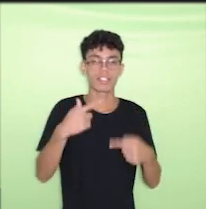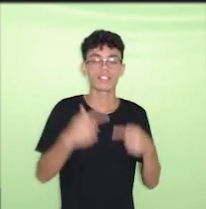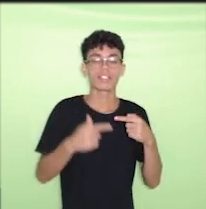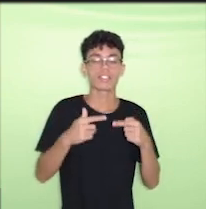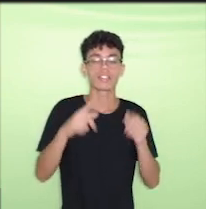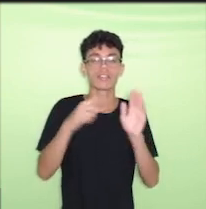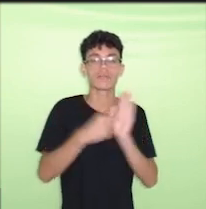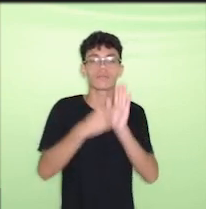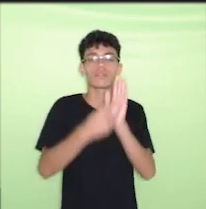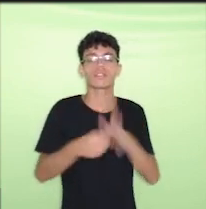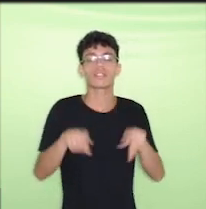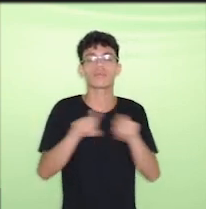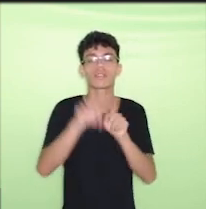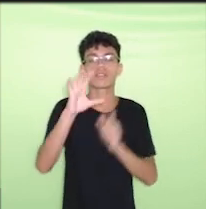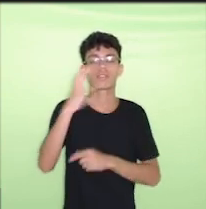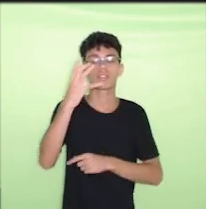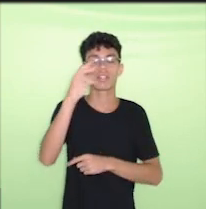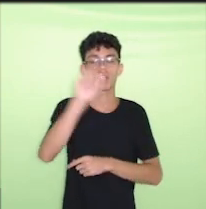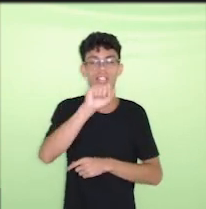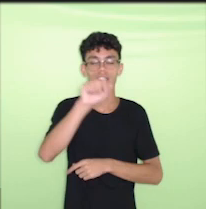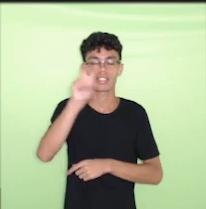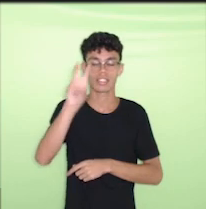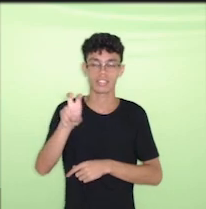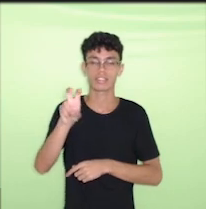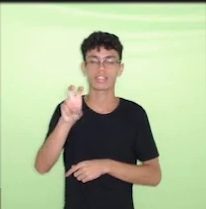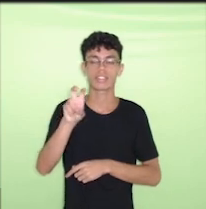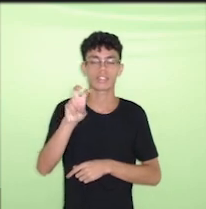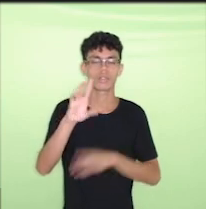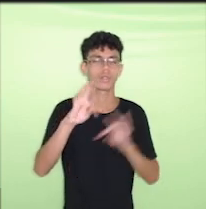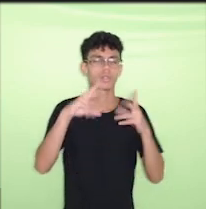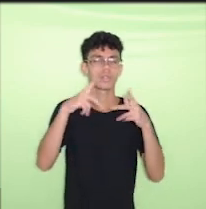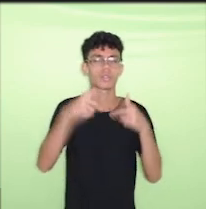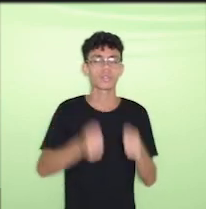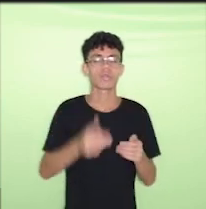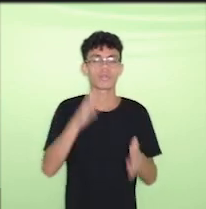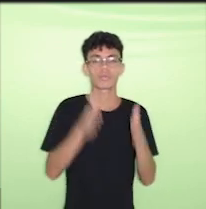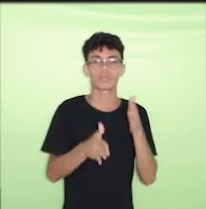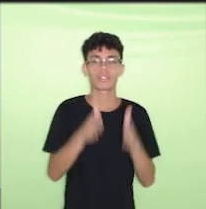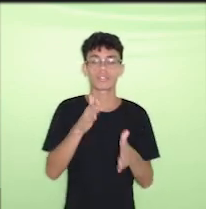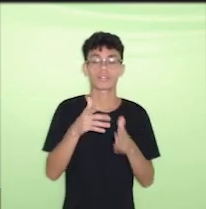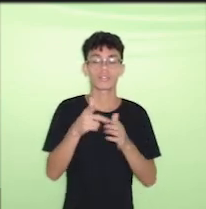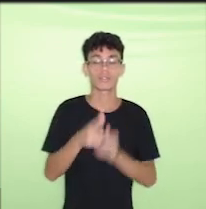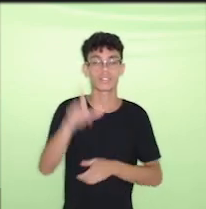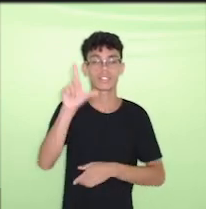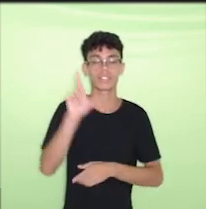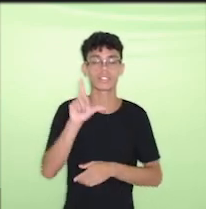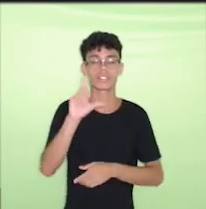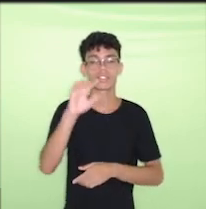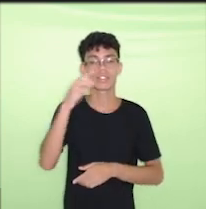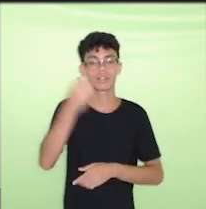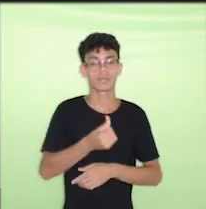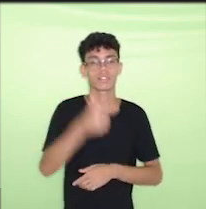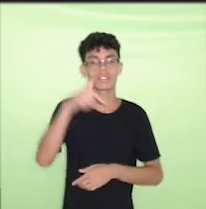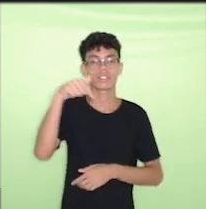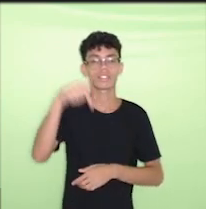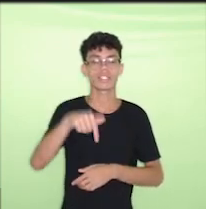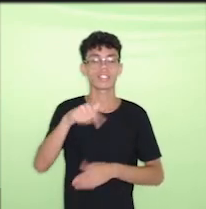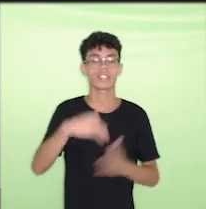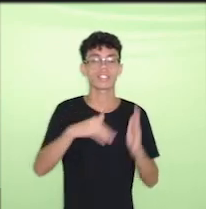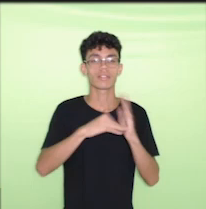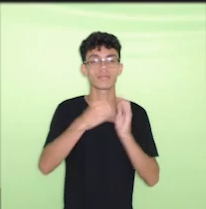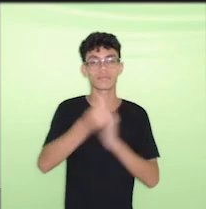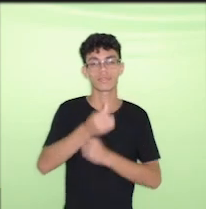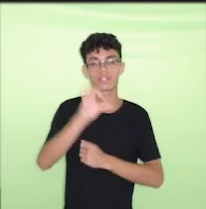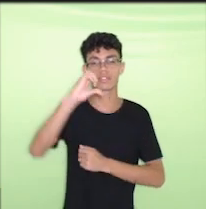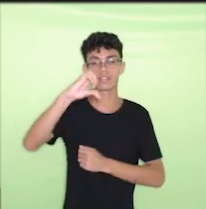estava acontecendo, né? O AI-5, tudo isso. Então, foi bem nessa época, um pouco antes, né? 67 e até